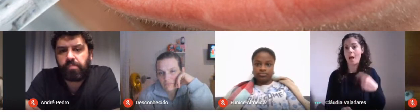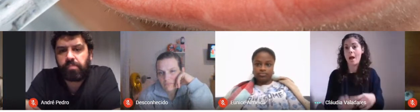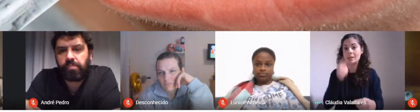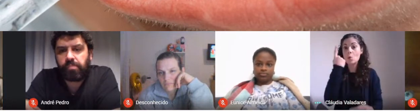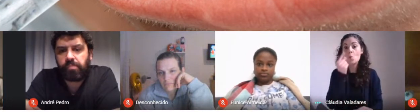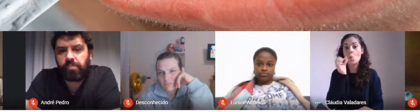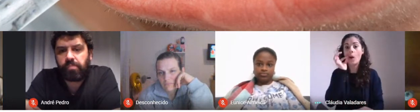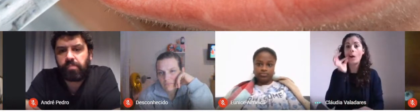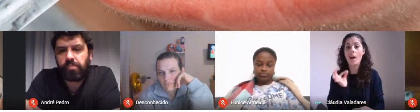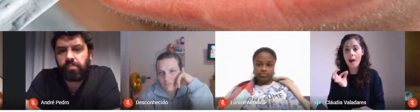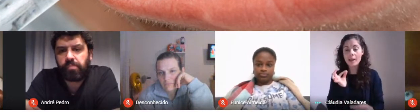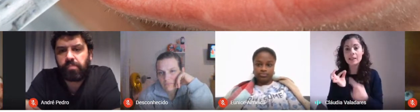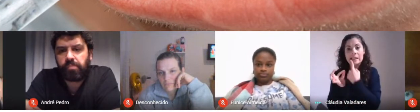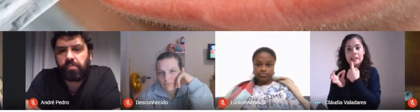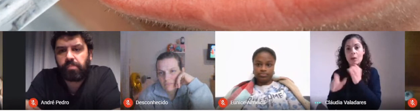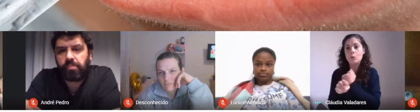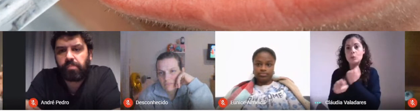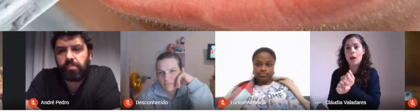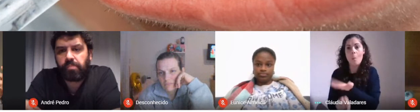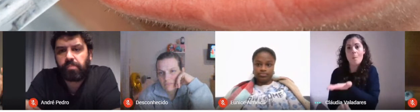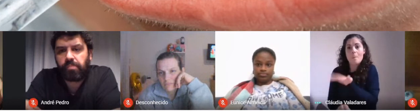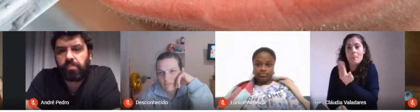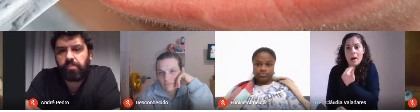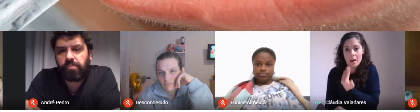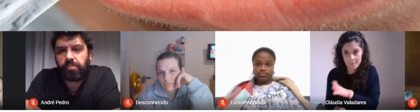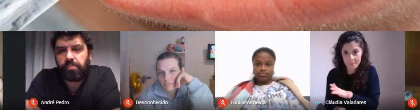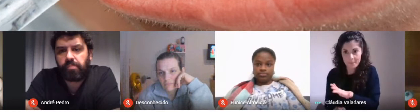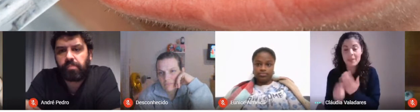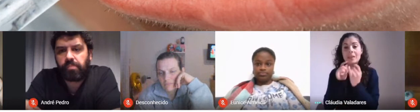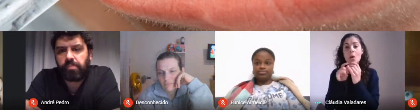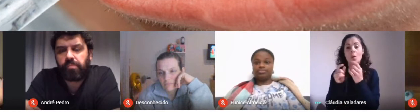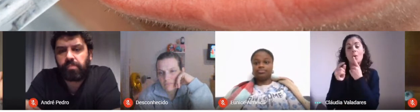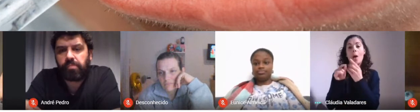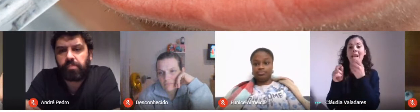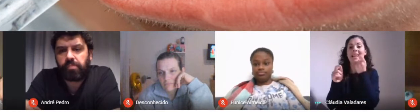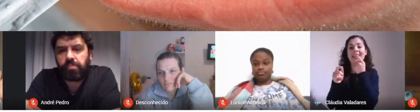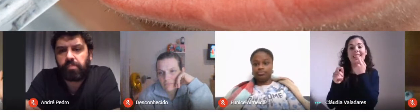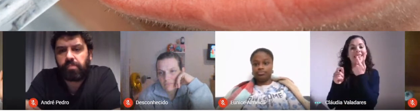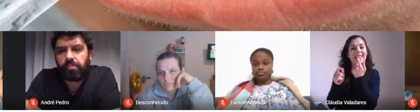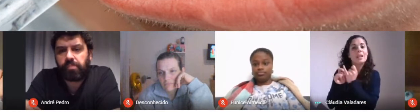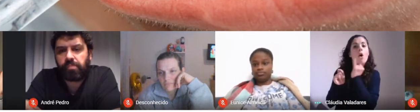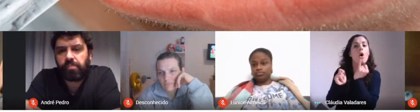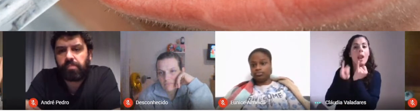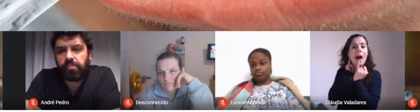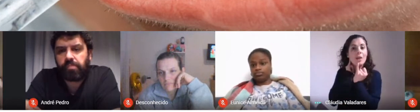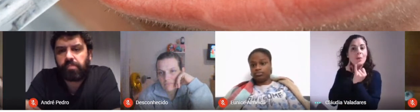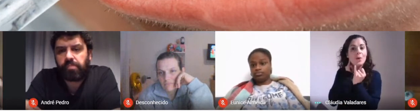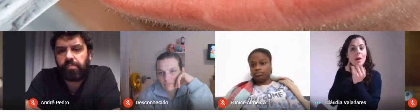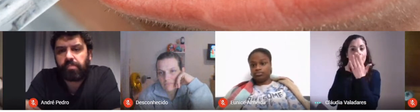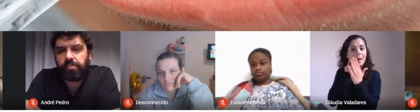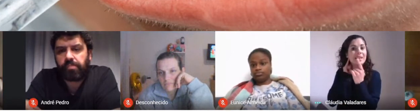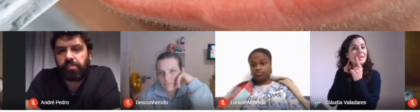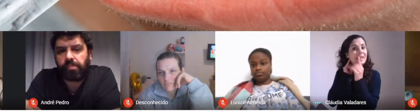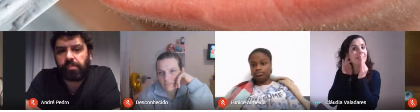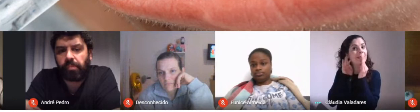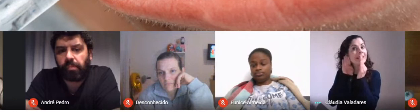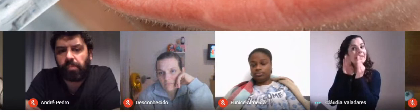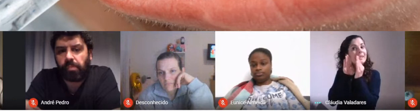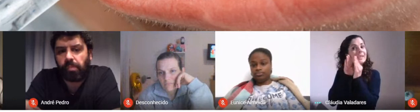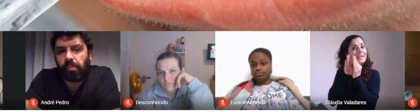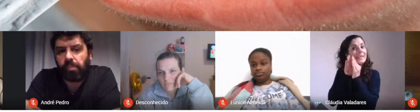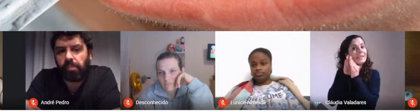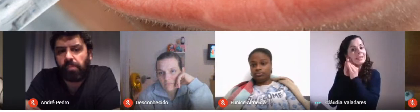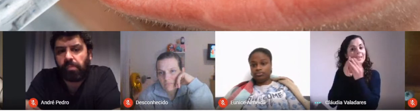alterada. E os dentes vizinhos ficam um espaço sem o dente. Todos os dentes vizinhos vão movimentar-se para ocupar esse espaço.